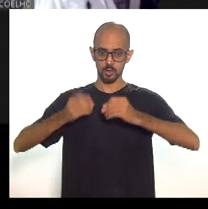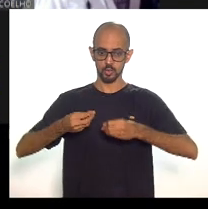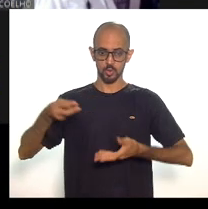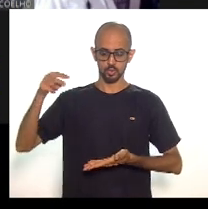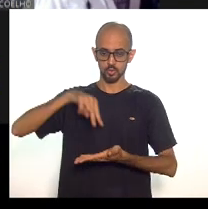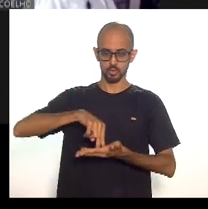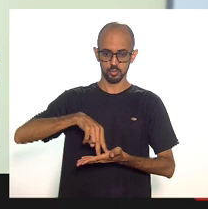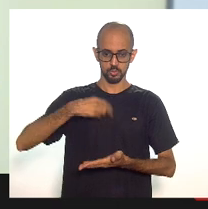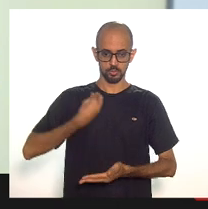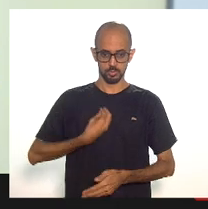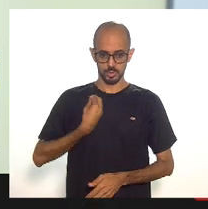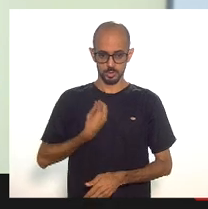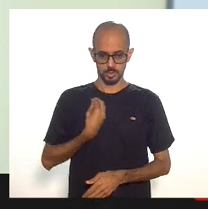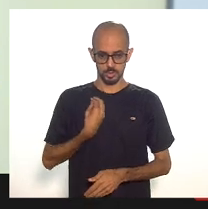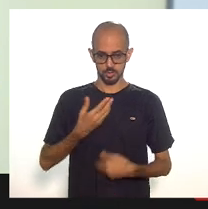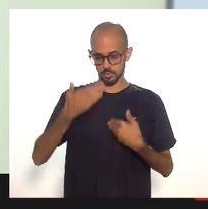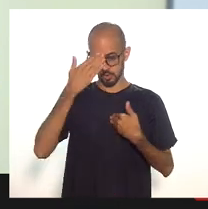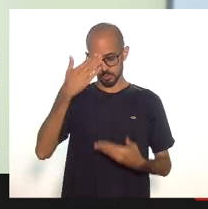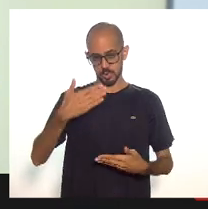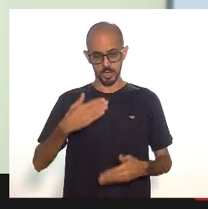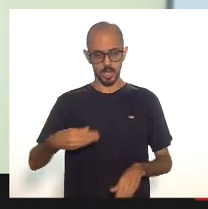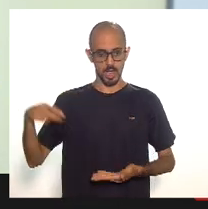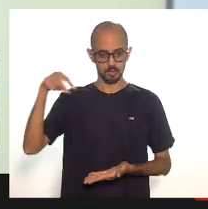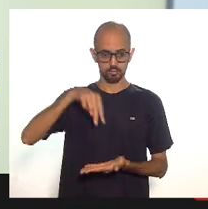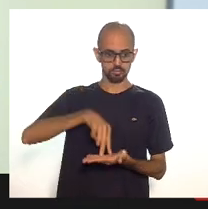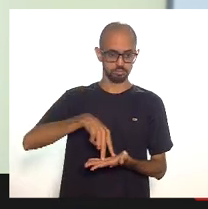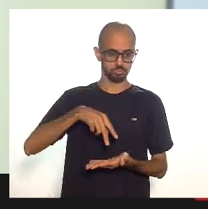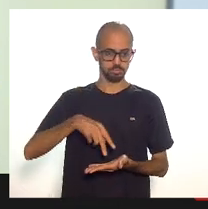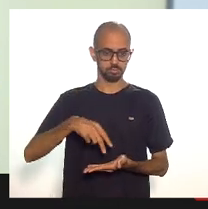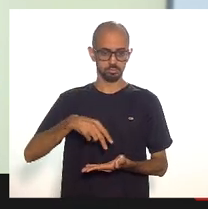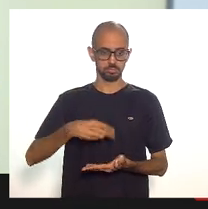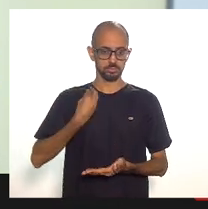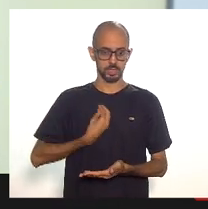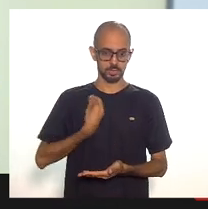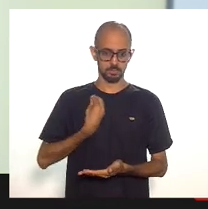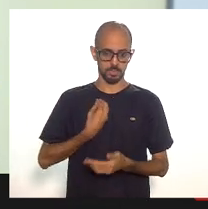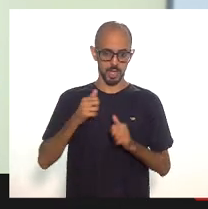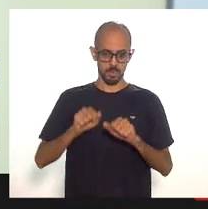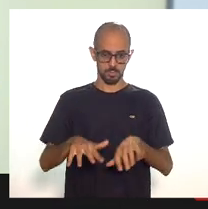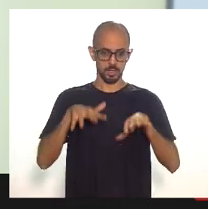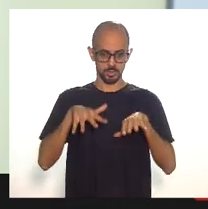oportunidade de estar podendo participar dessa audiência.